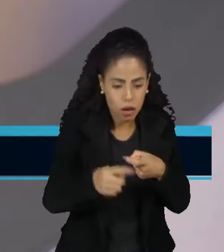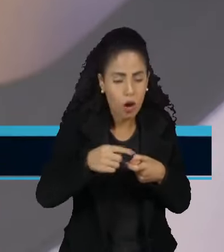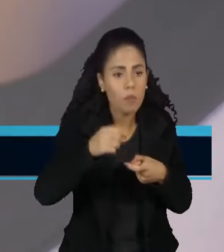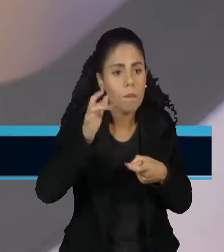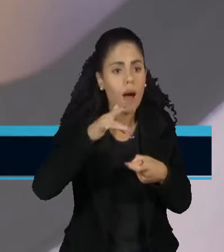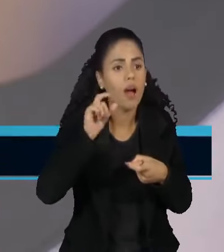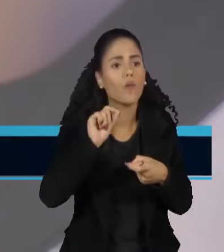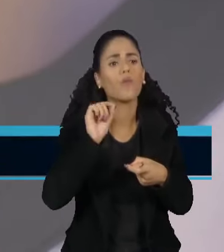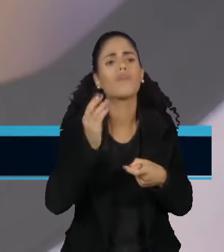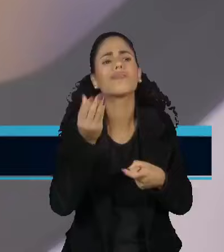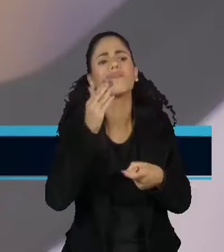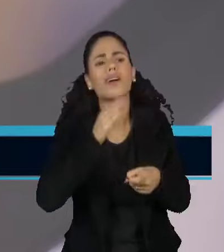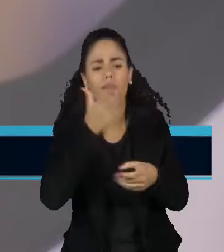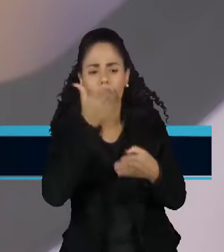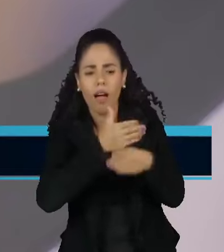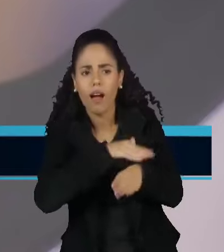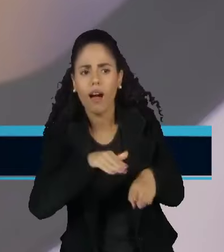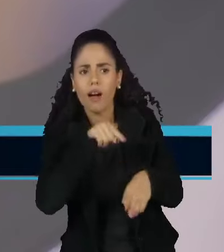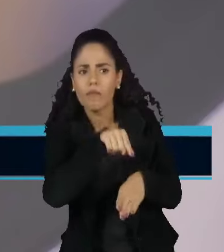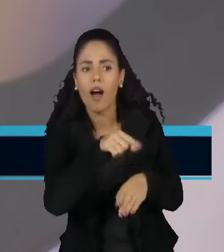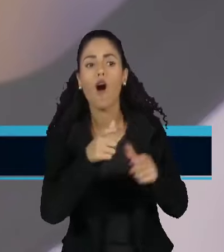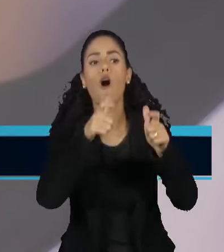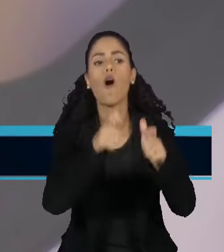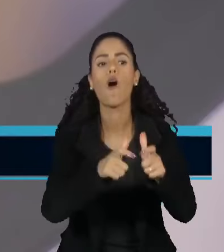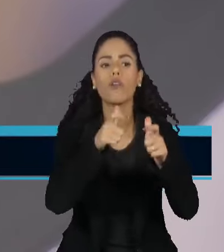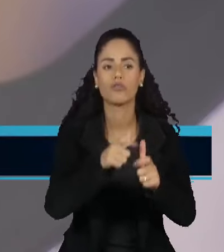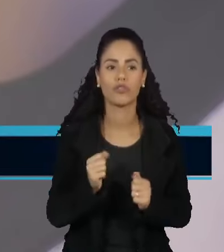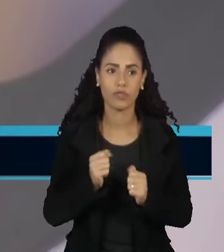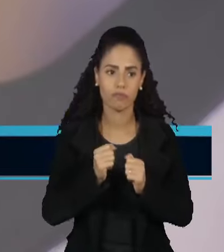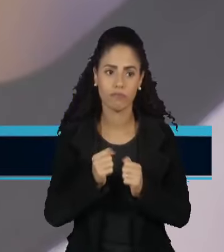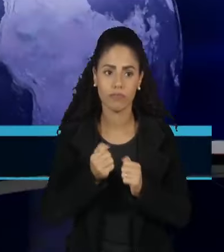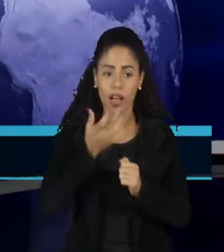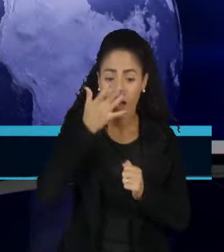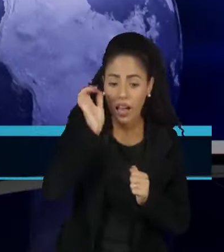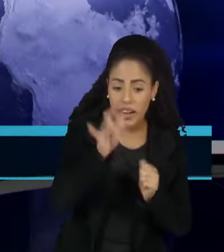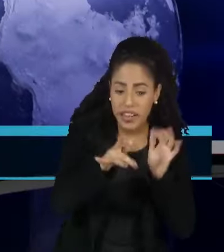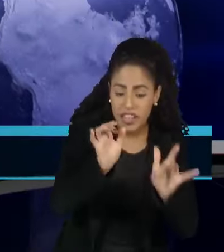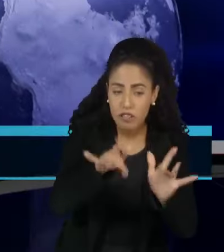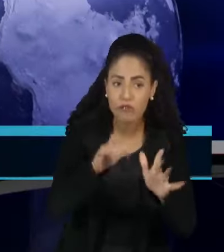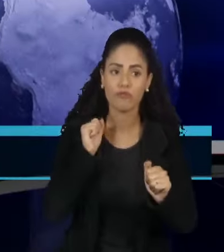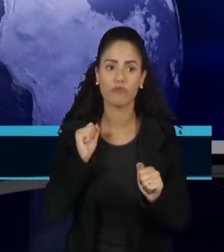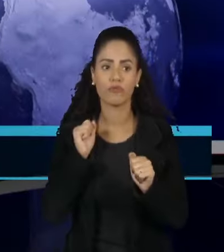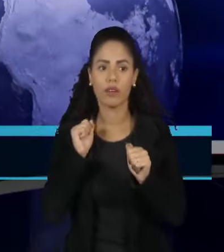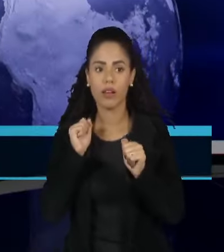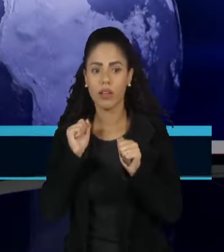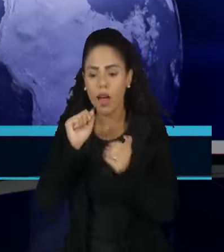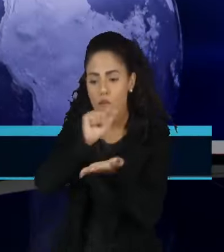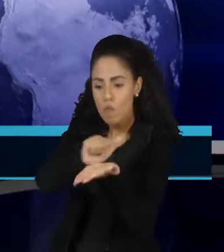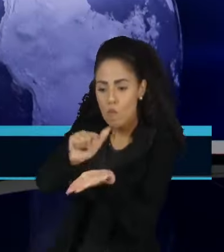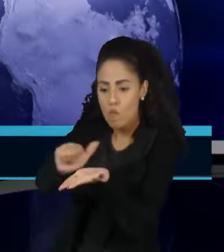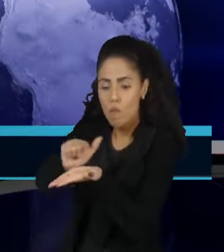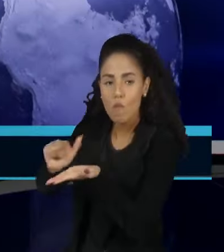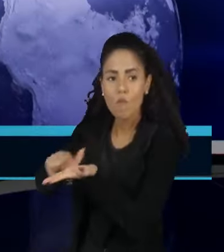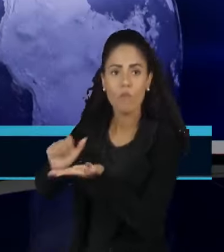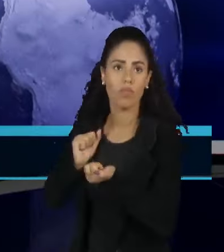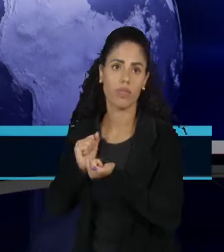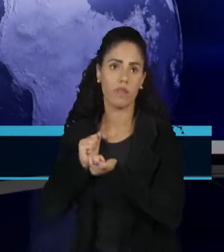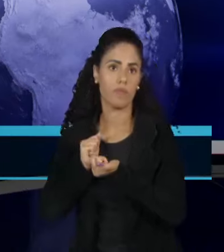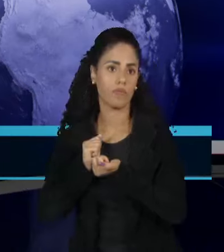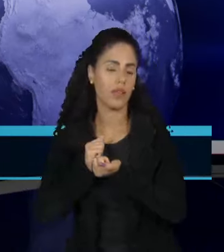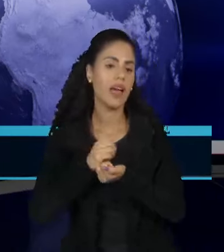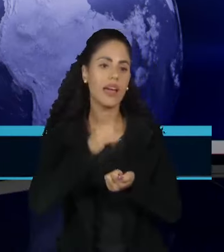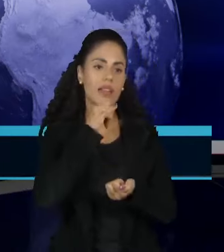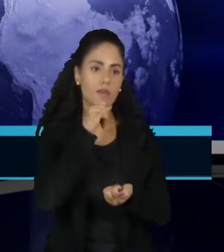diminuir o criadouro. E isso está no lixo, está na limpeza urbana, está... Quer dizer, quando você passa